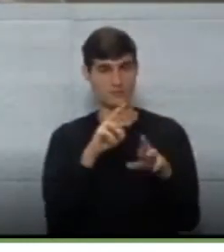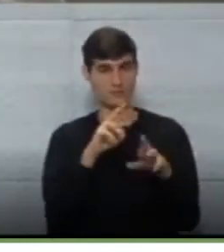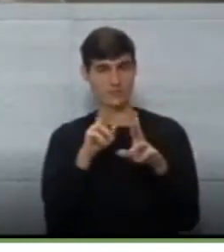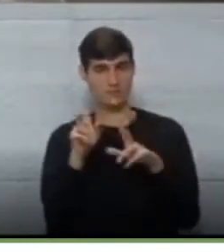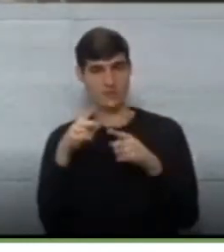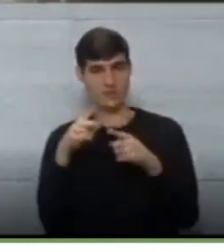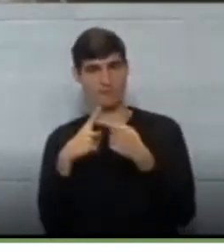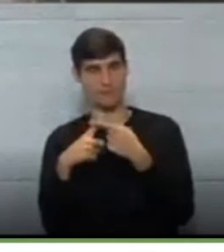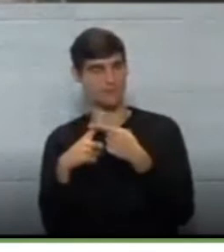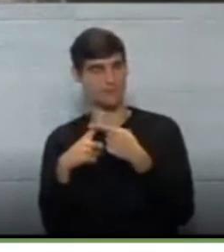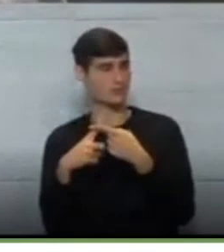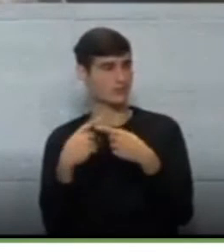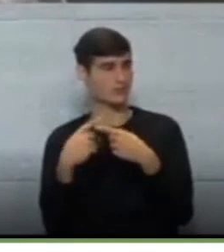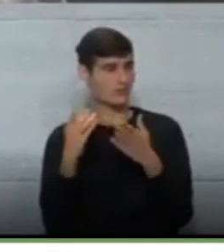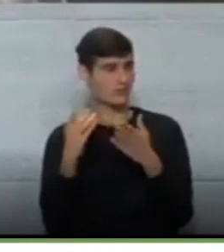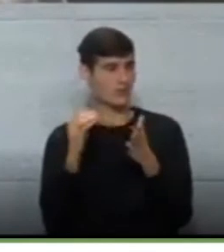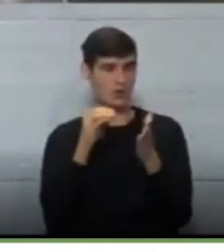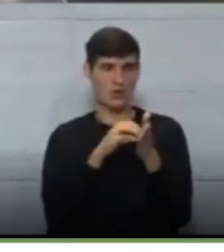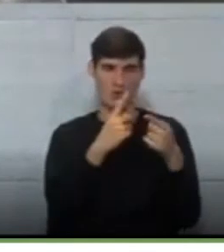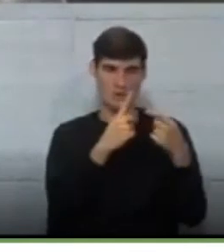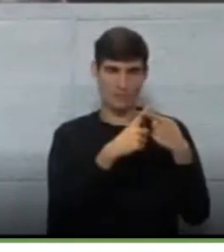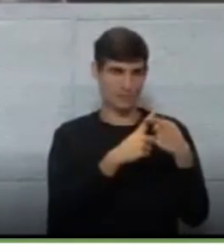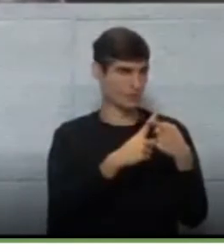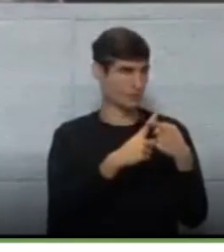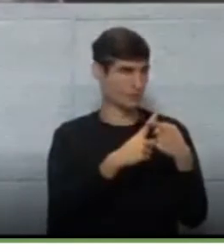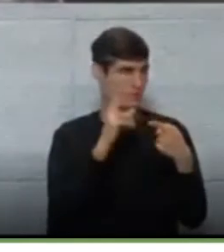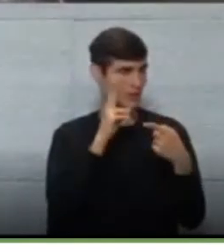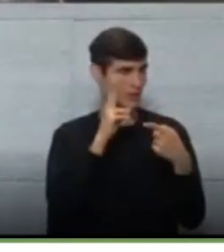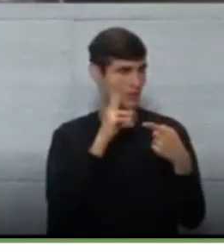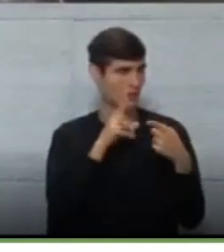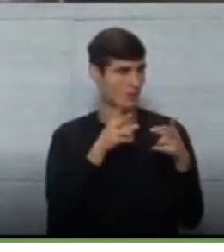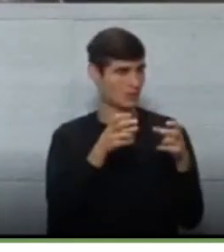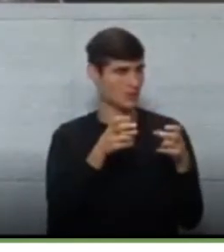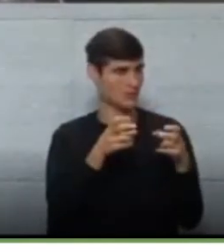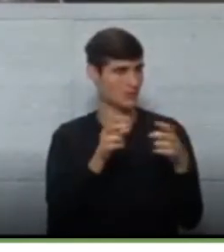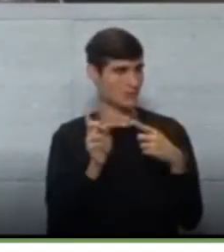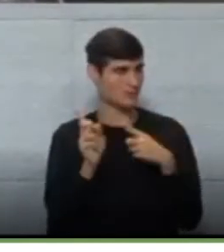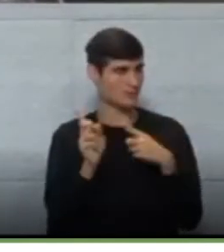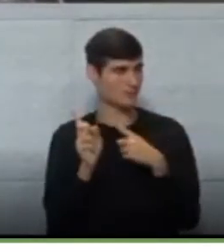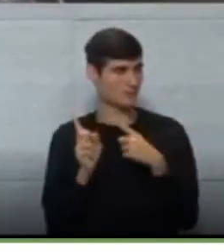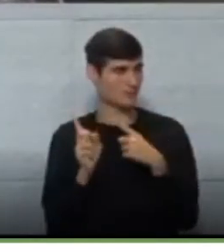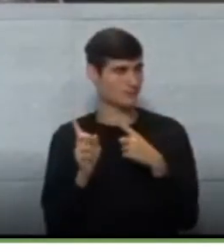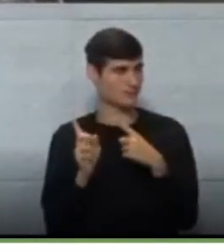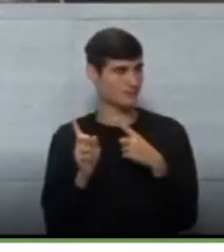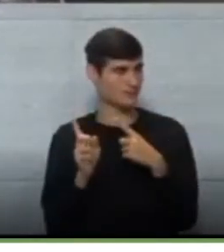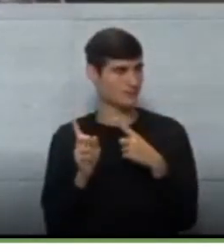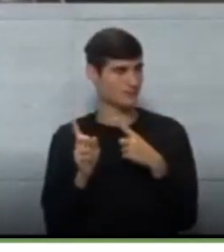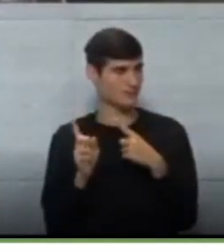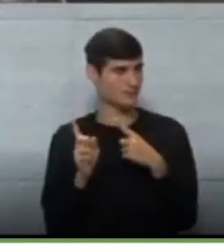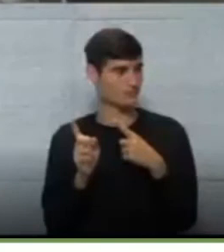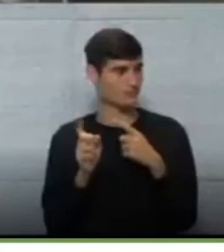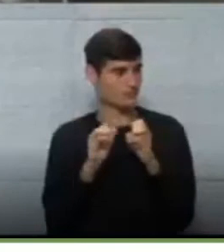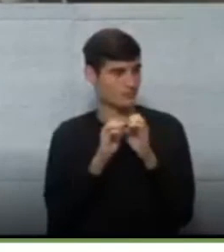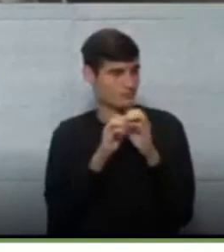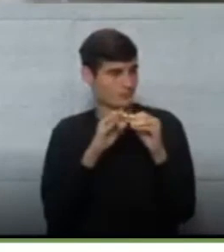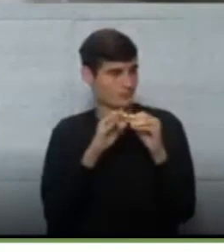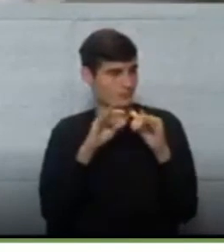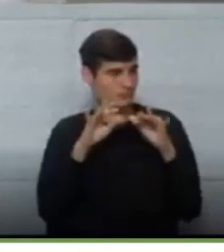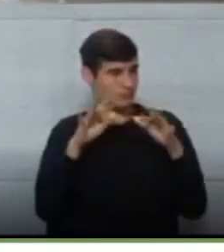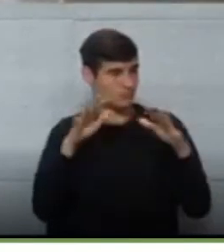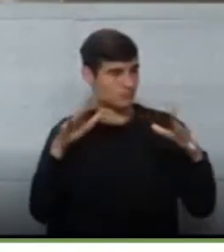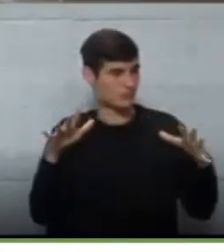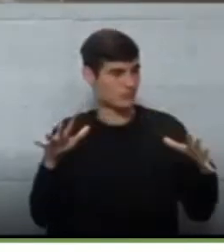água oxigenada na catalase positiva, percebam bem a reação que vai ser quase